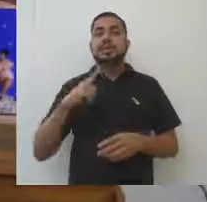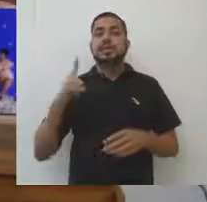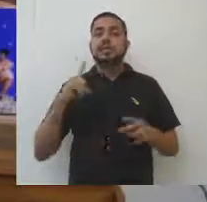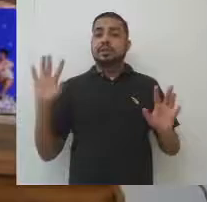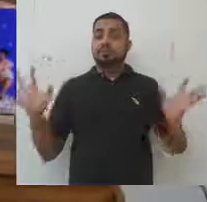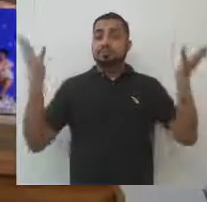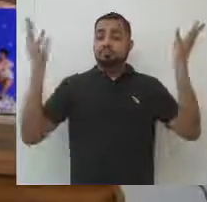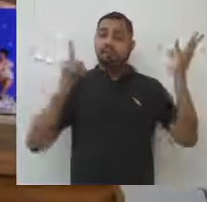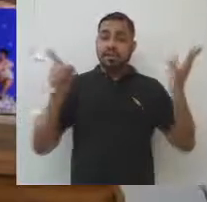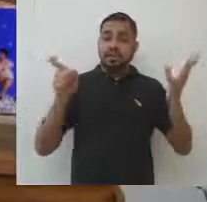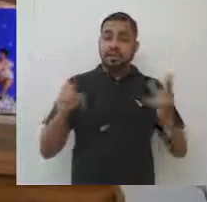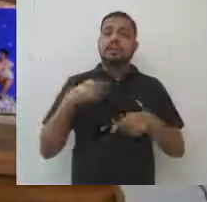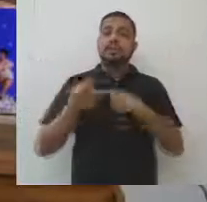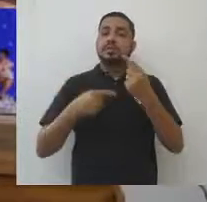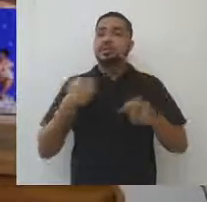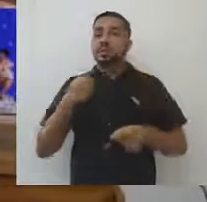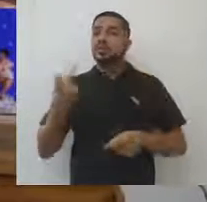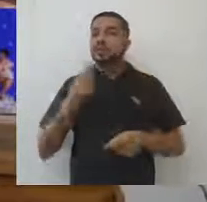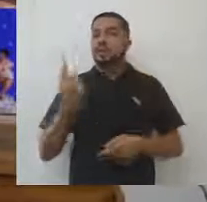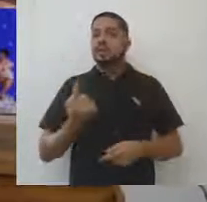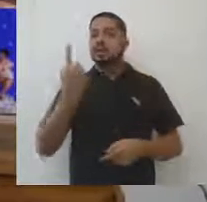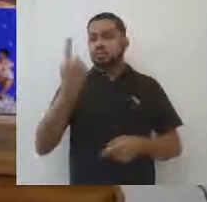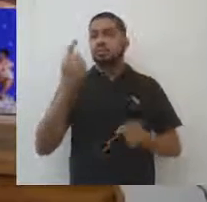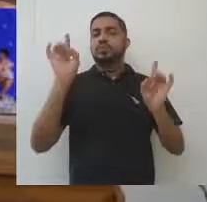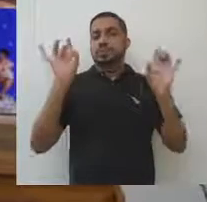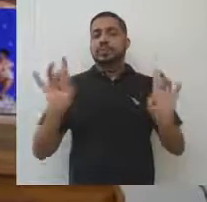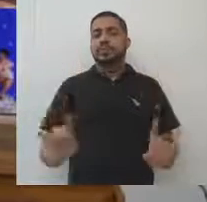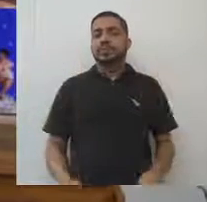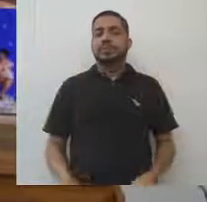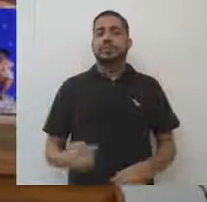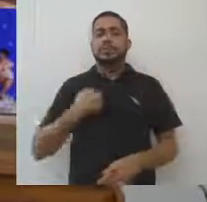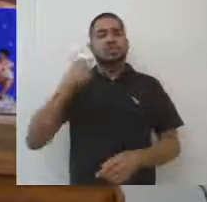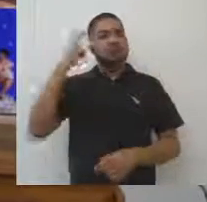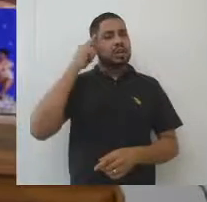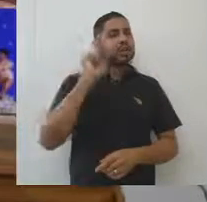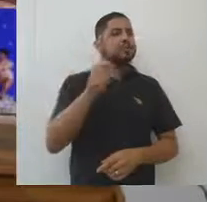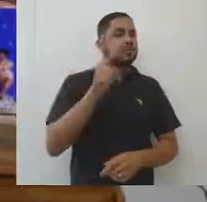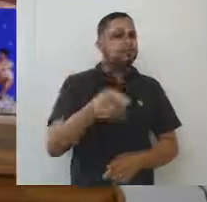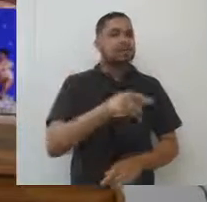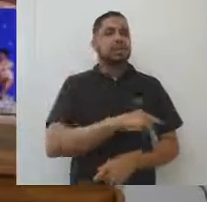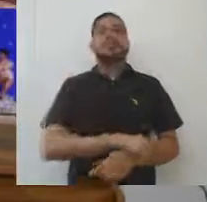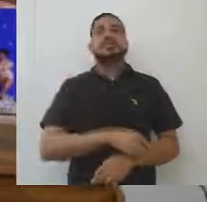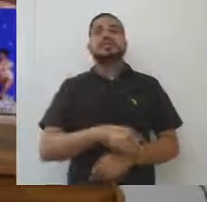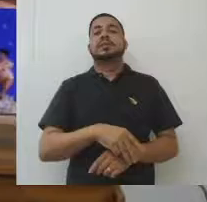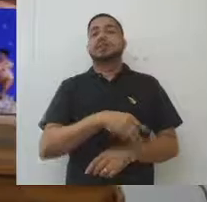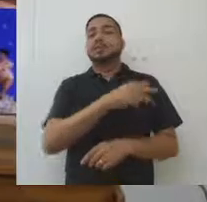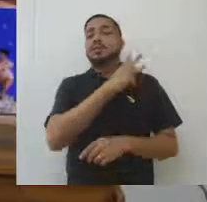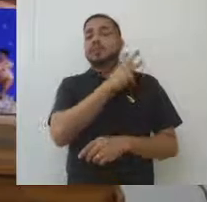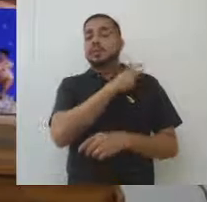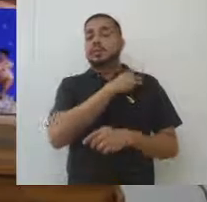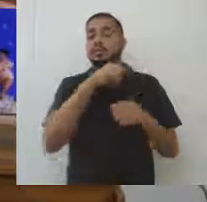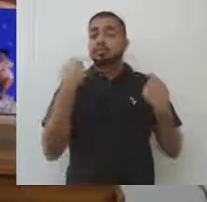né? Depois eu quero falar sobre um especificamente, que eu acho que você, terceiranista, precisa